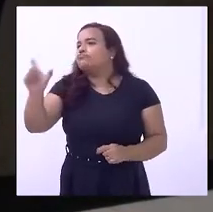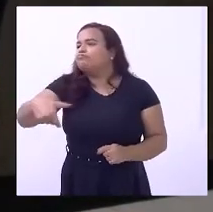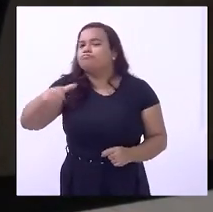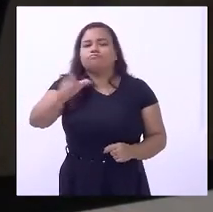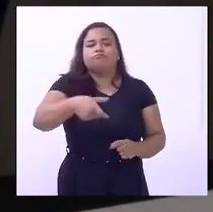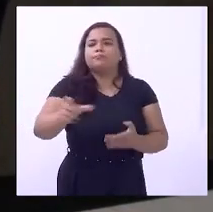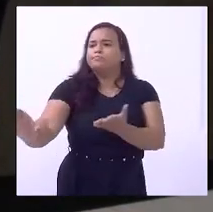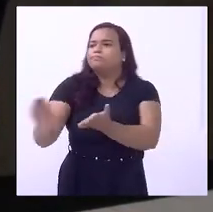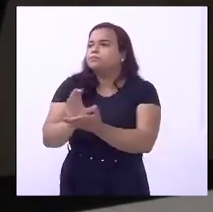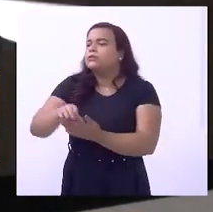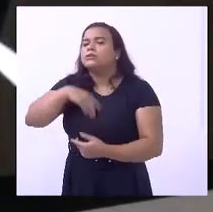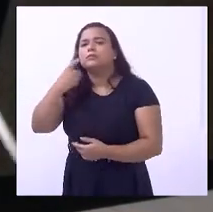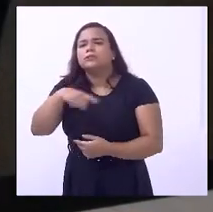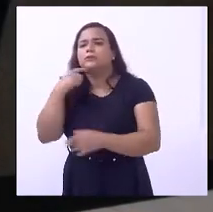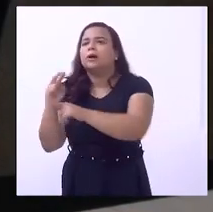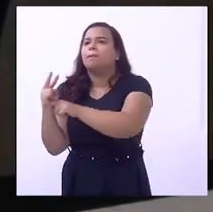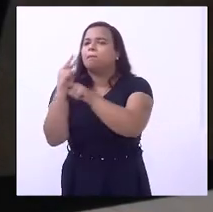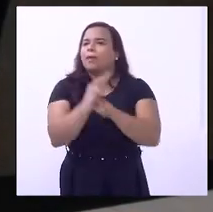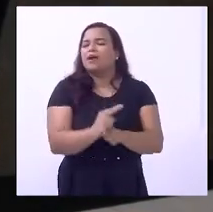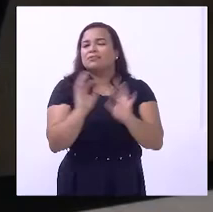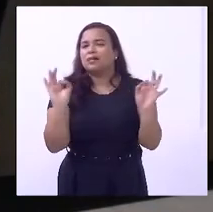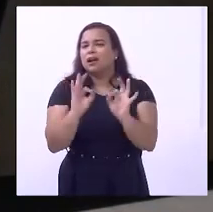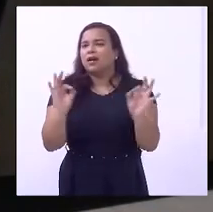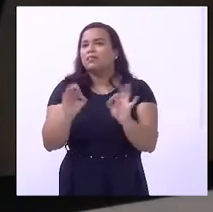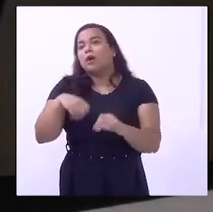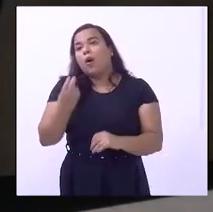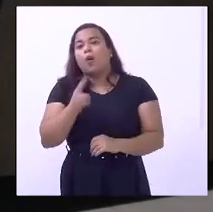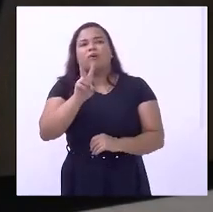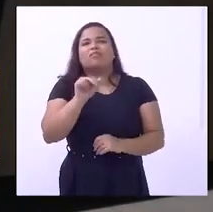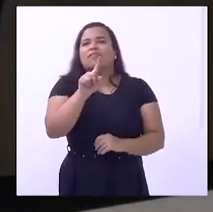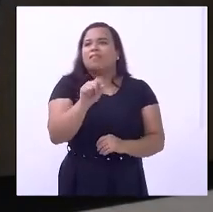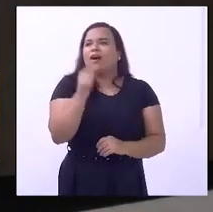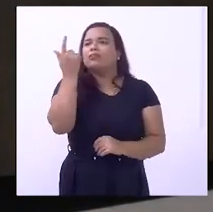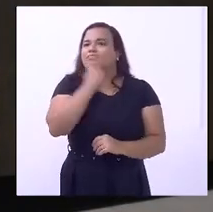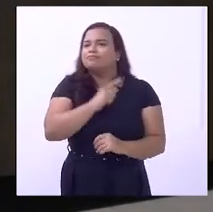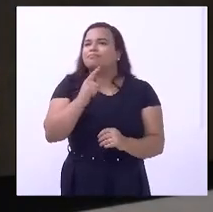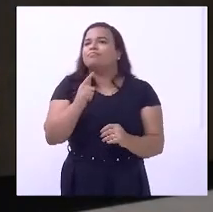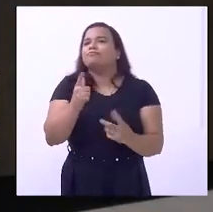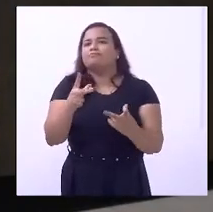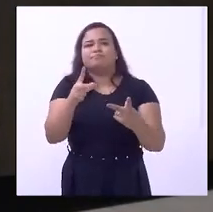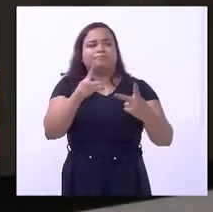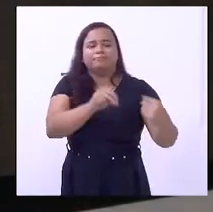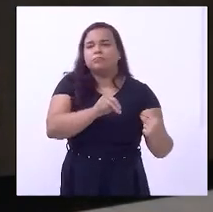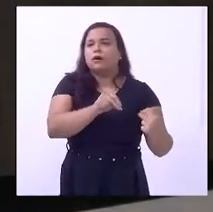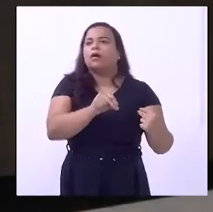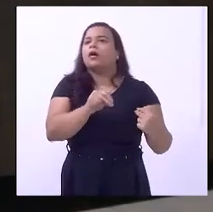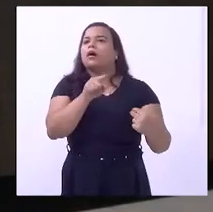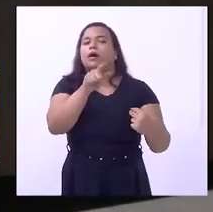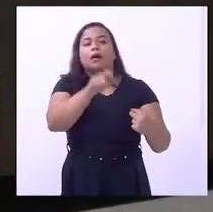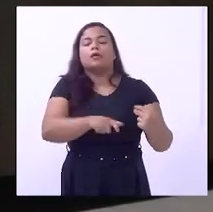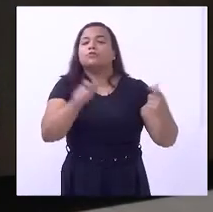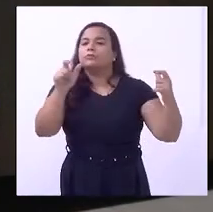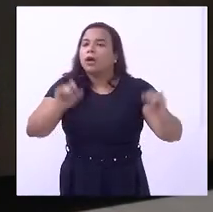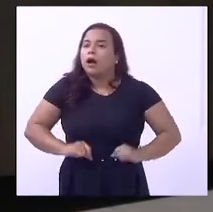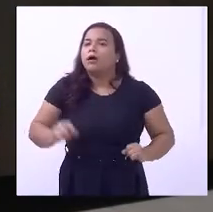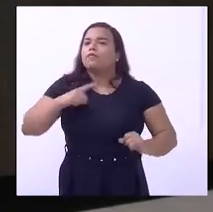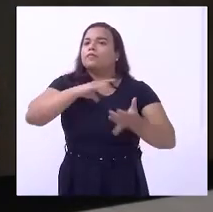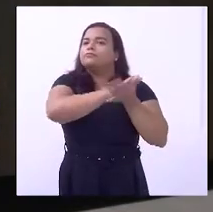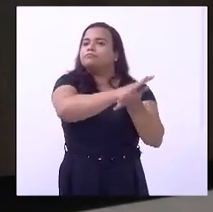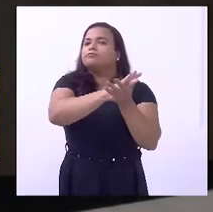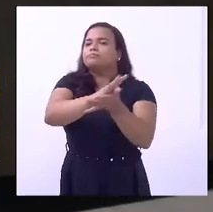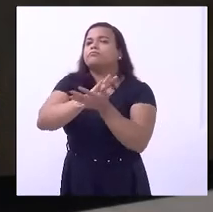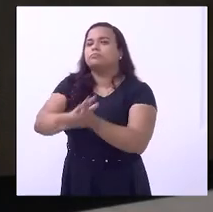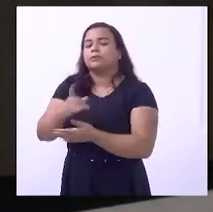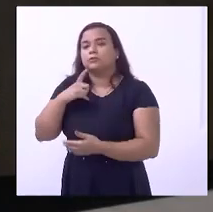ter essas vagas tão fundamentais e também sofrem, senhor presidente, com preconceito quando essas mulheres,